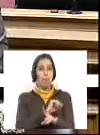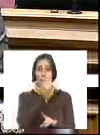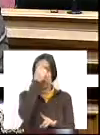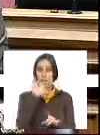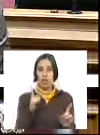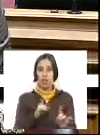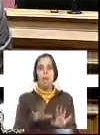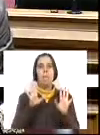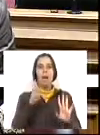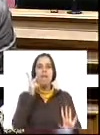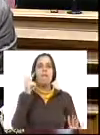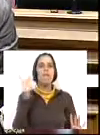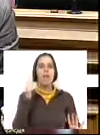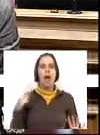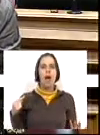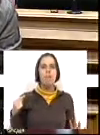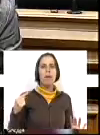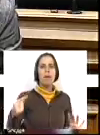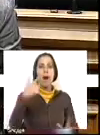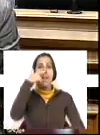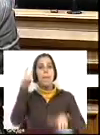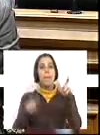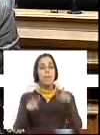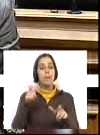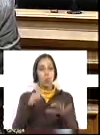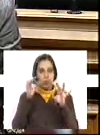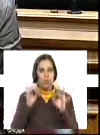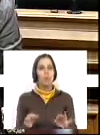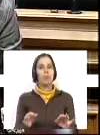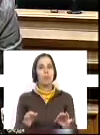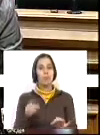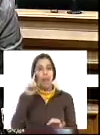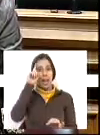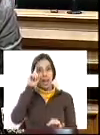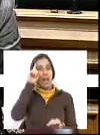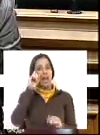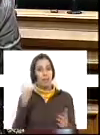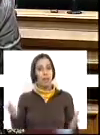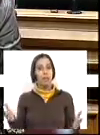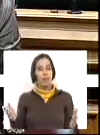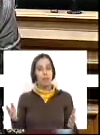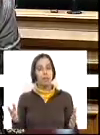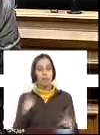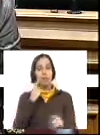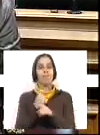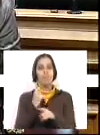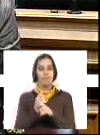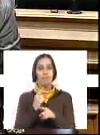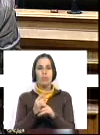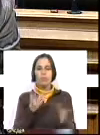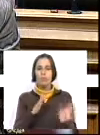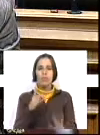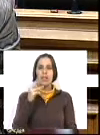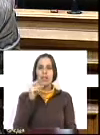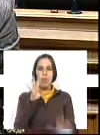história, mas da vida cotidiana das pessoas concretas. Nelson Mandela, mesmo depois de